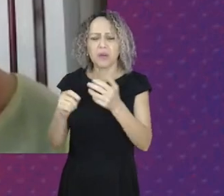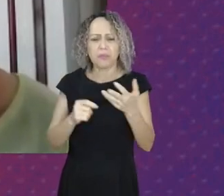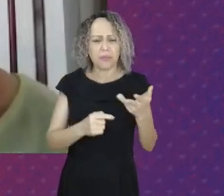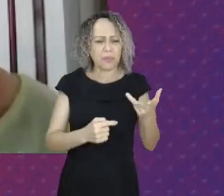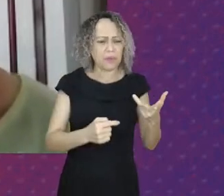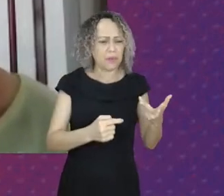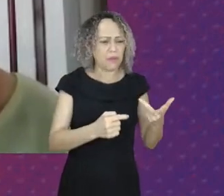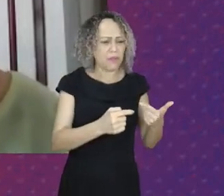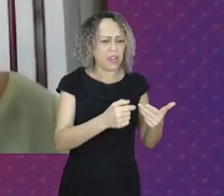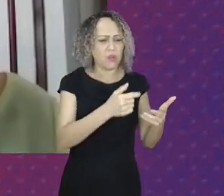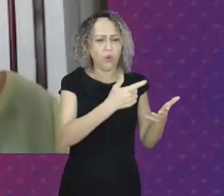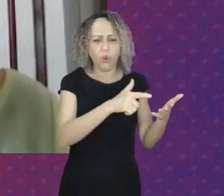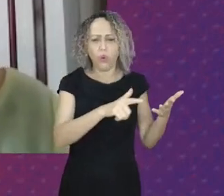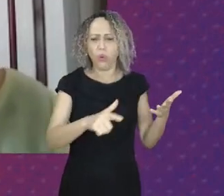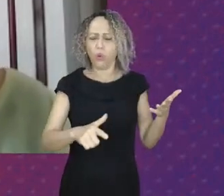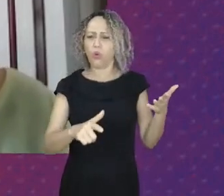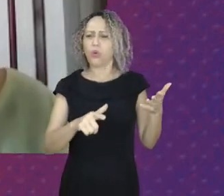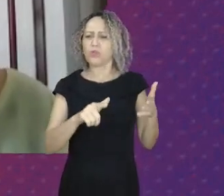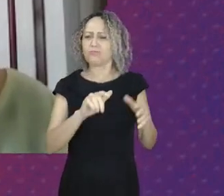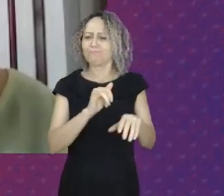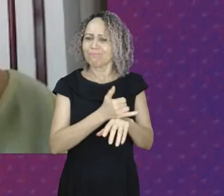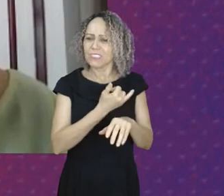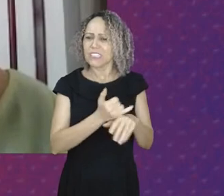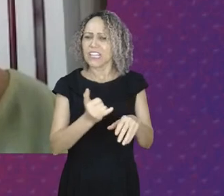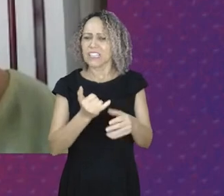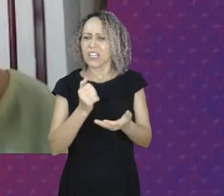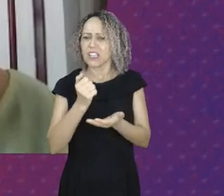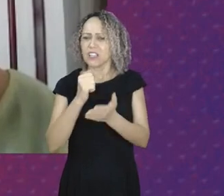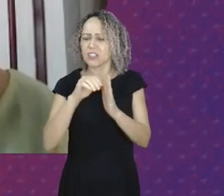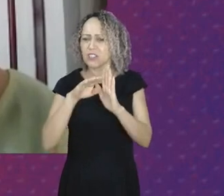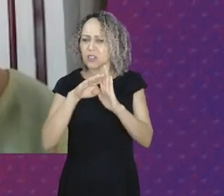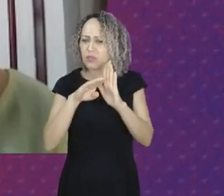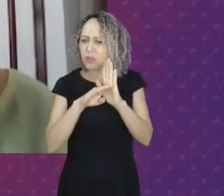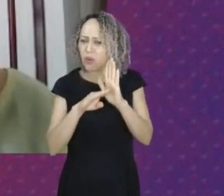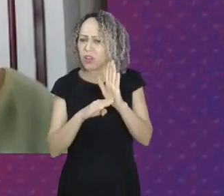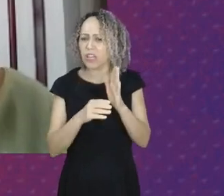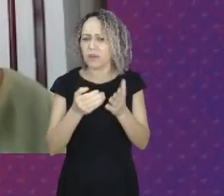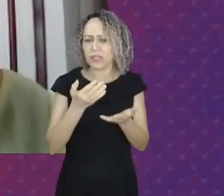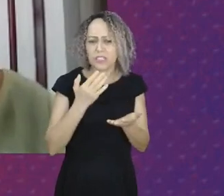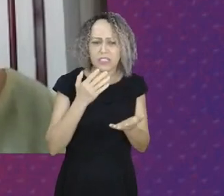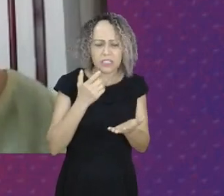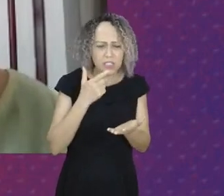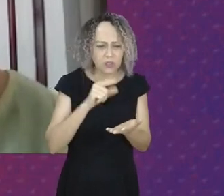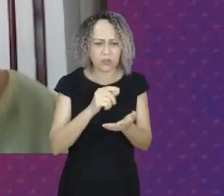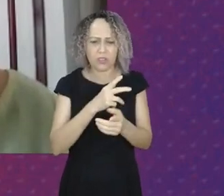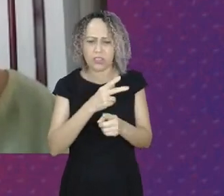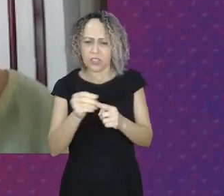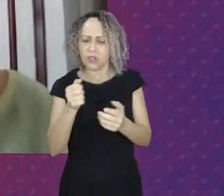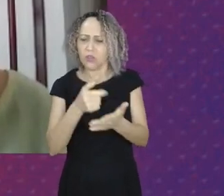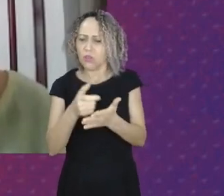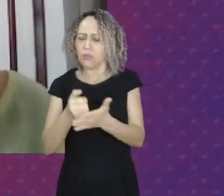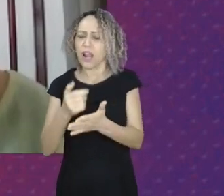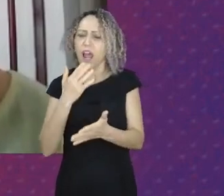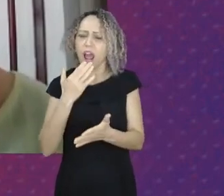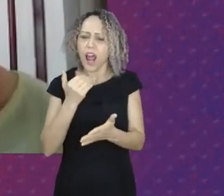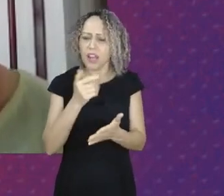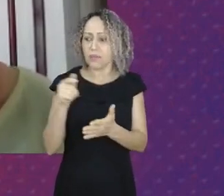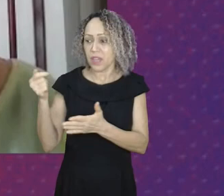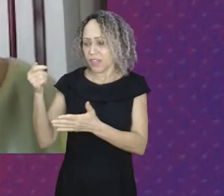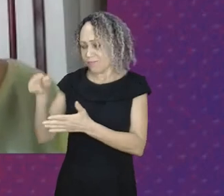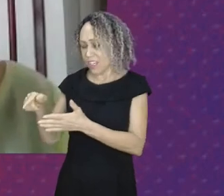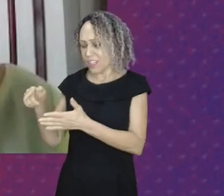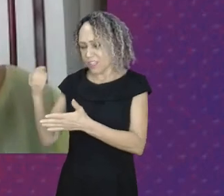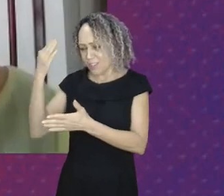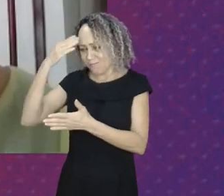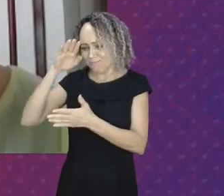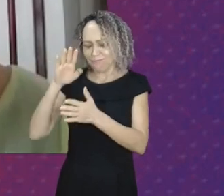programa Aquisição de Alimentos, e vejam que estou dando um destaque a este programa, porque ele chegou com suas várias modalidades